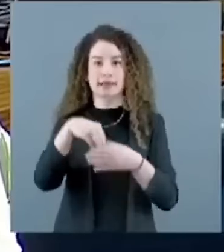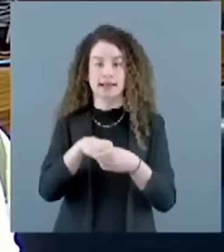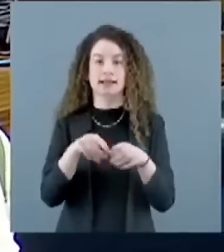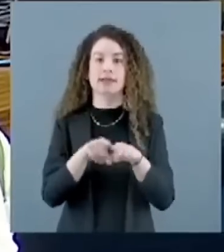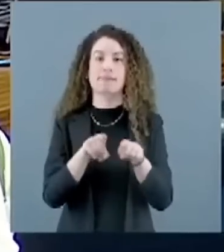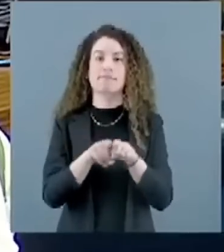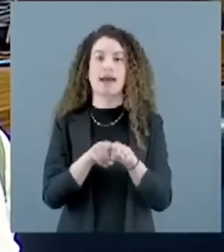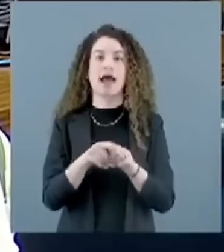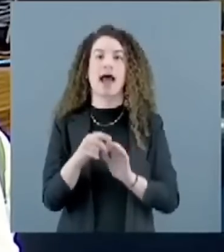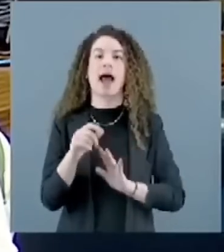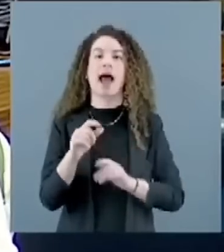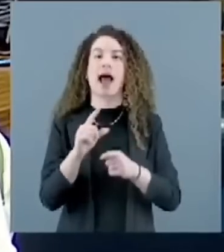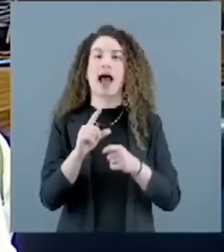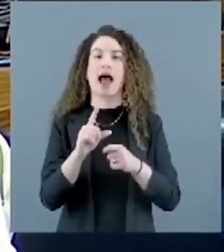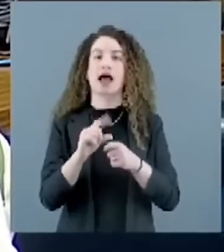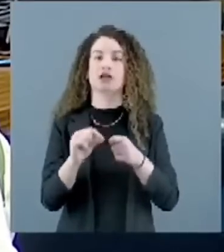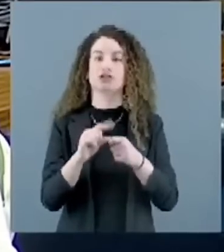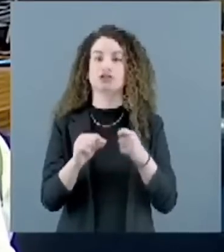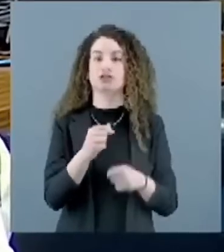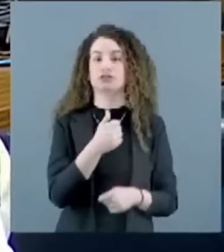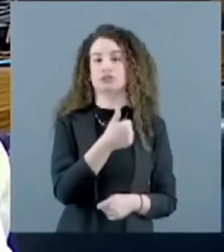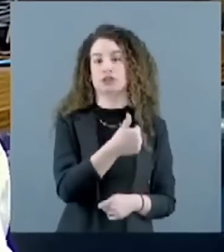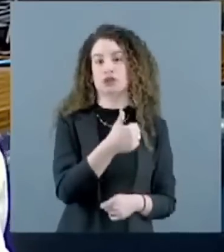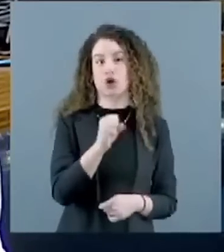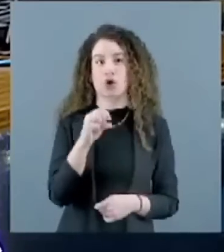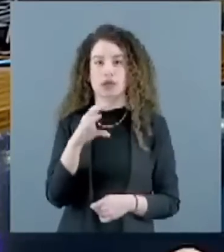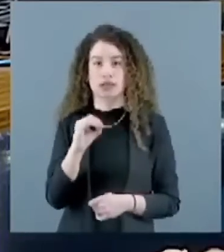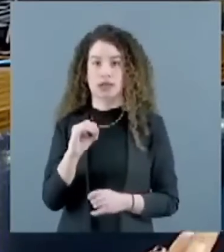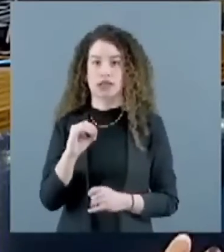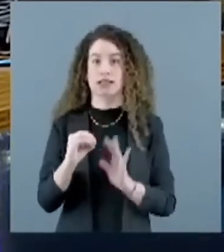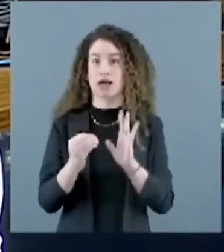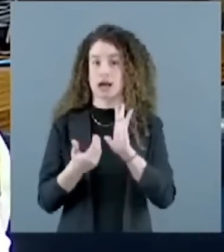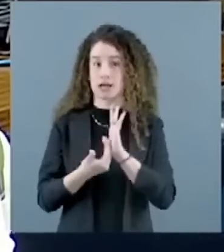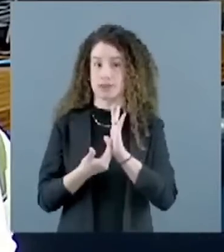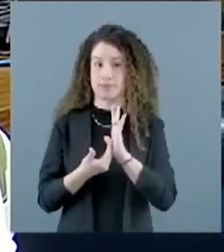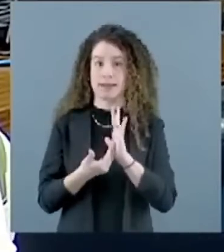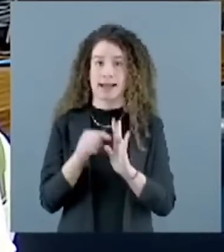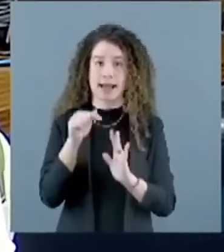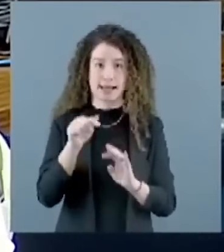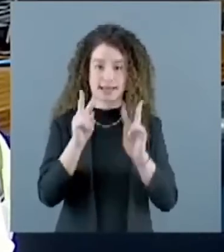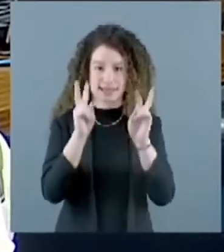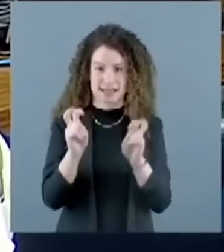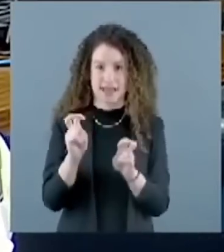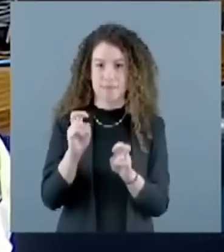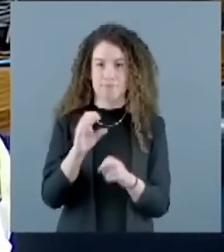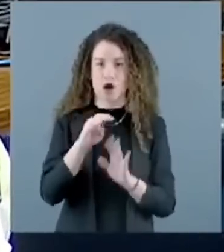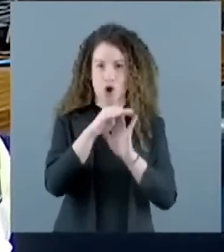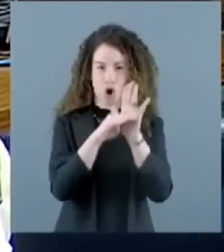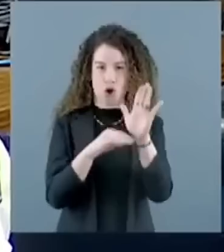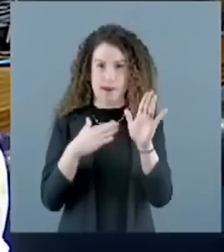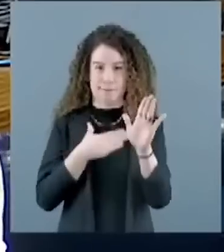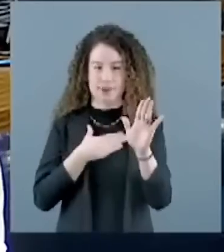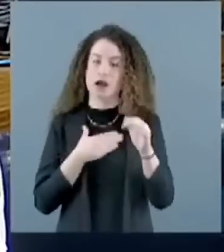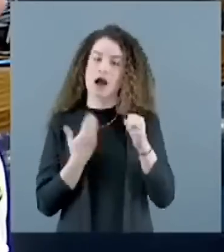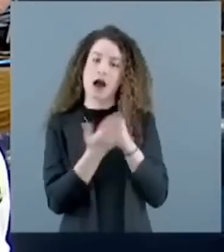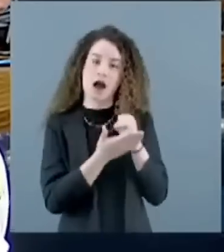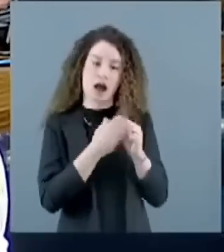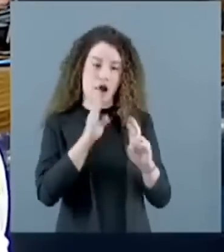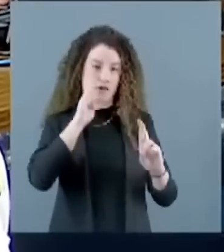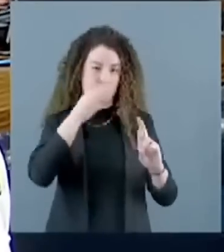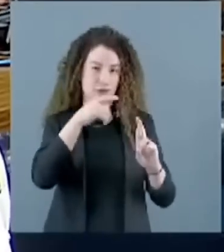180 do Regimento da Câmara de Deputados. E esta questão de ordem minha se refere, nesses artigos,